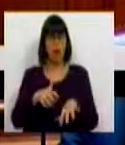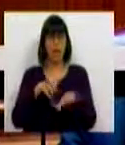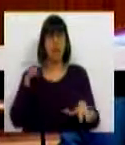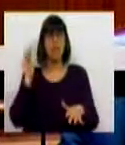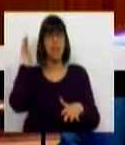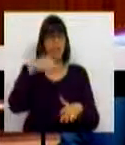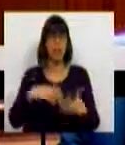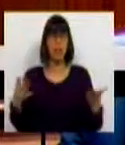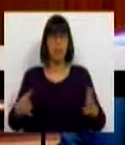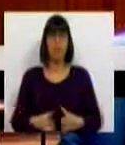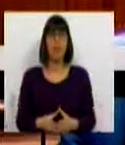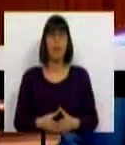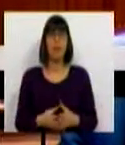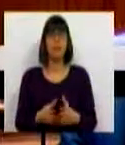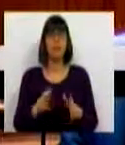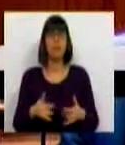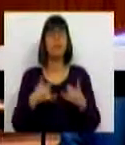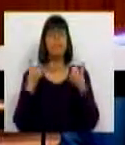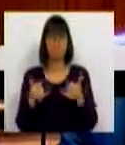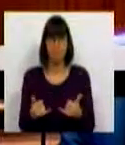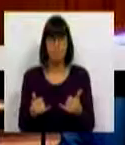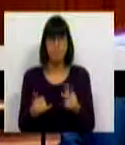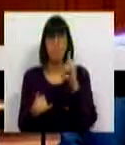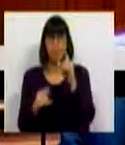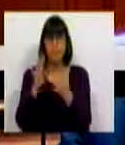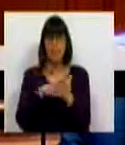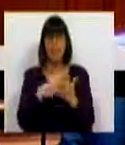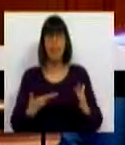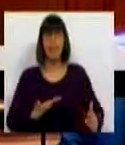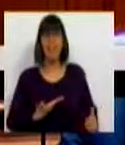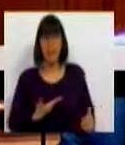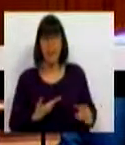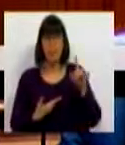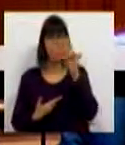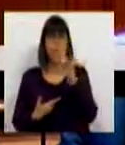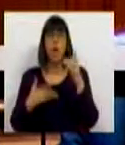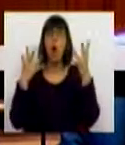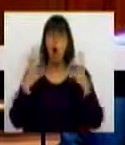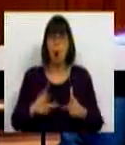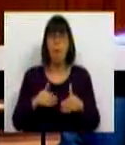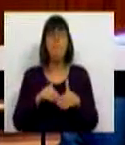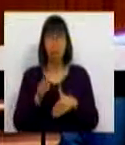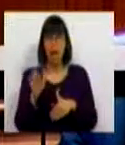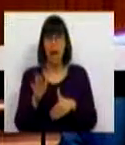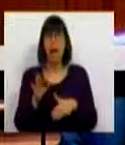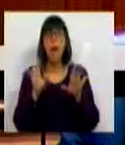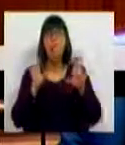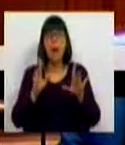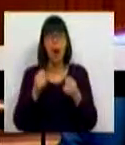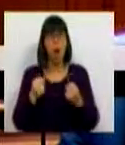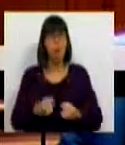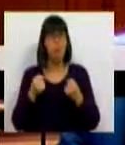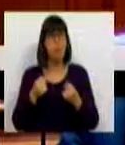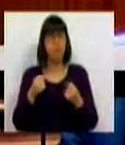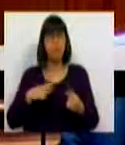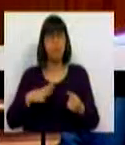nesta Assembleia da República. E depois passou para o plano D. Não, o orçamento ainda passa. Mas o que já não